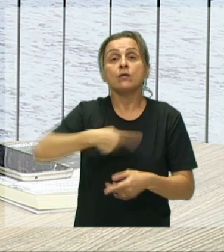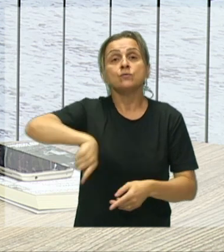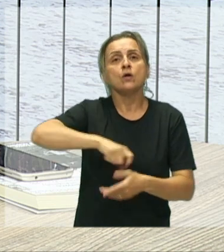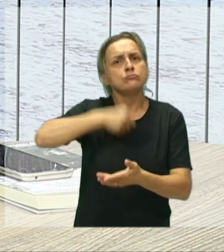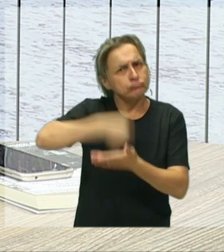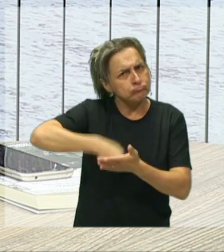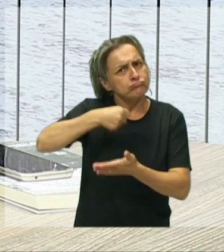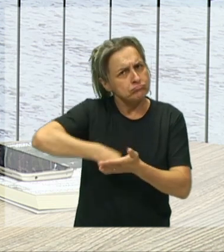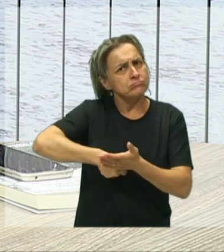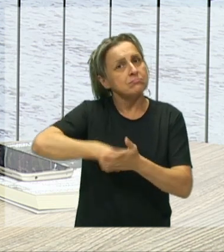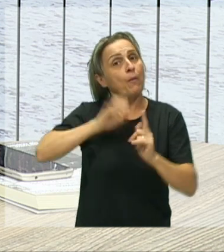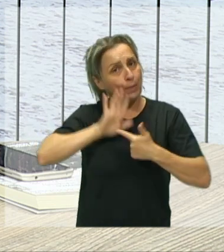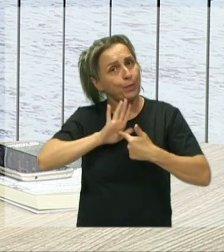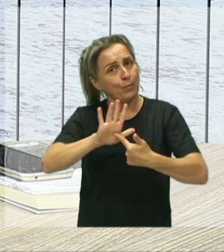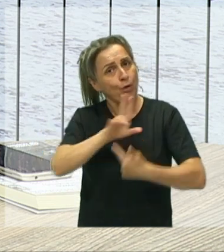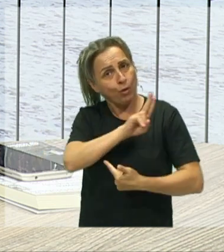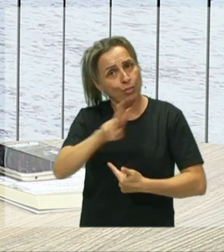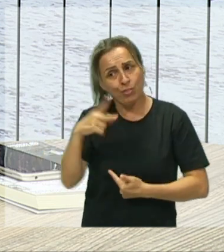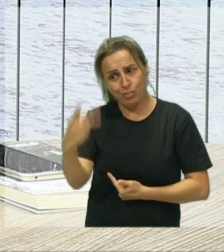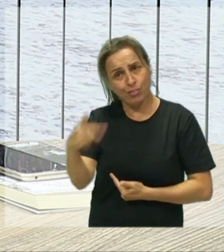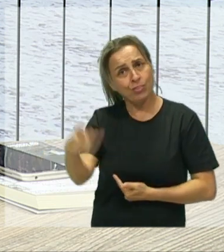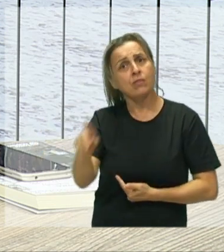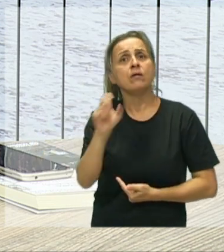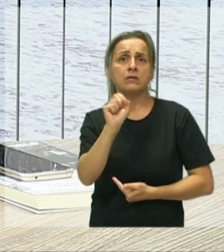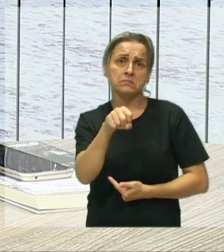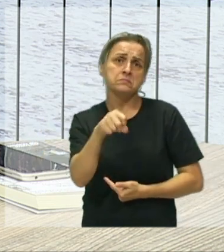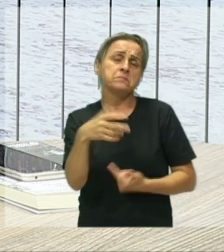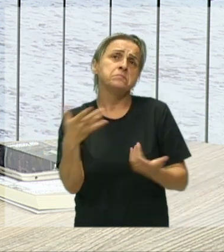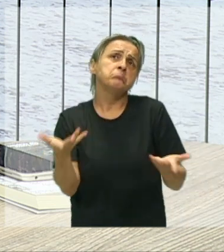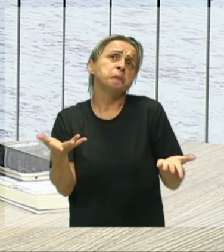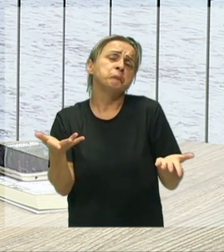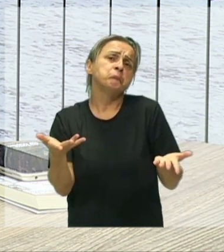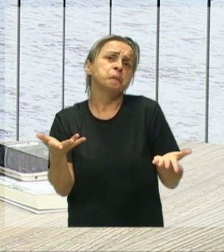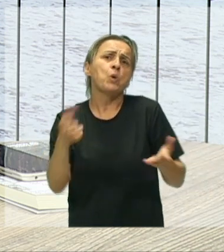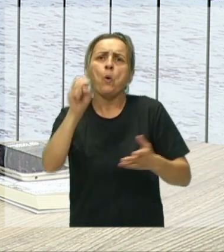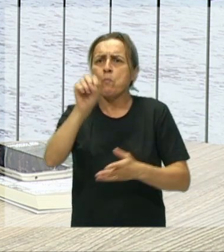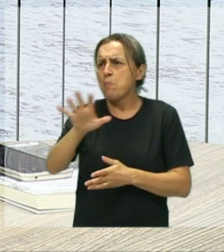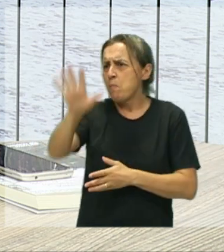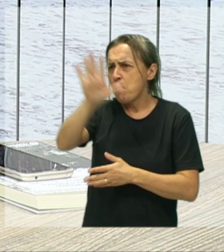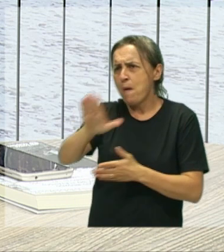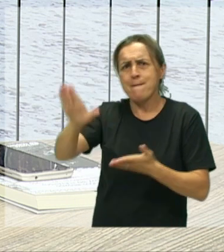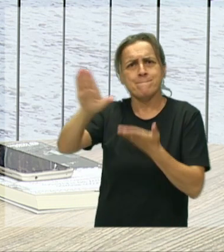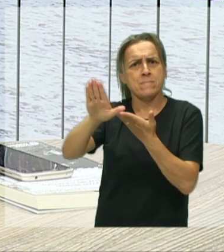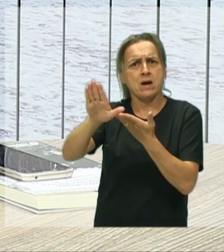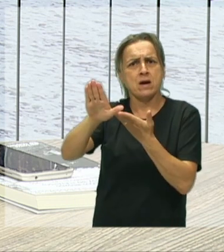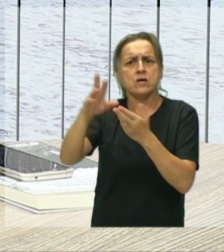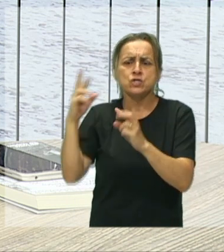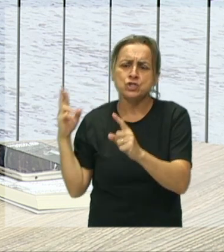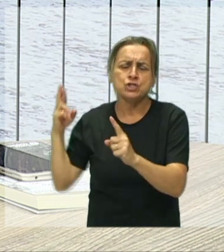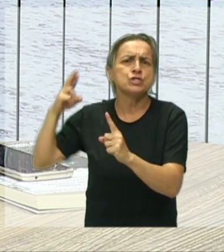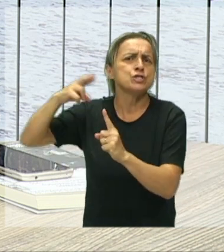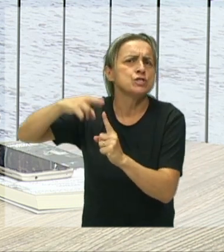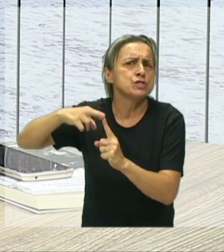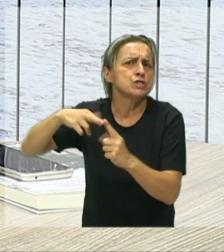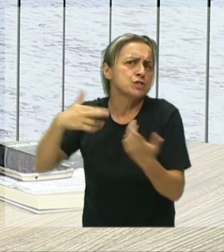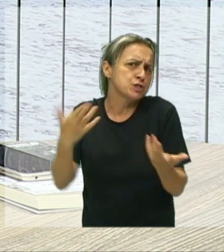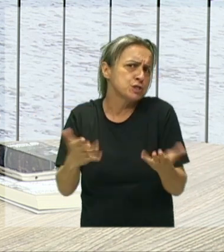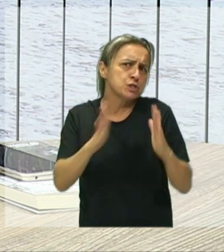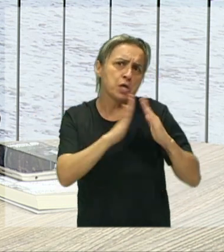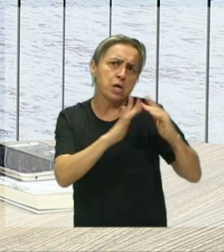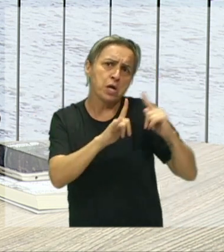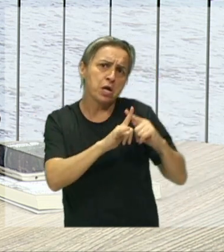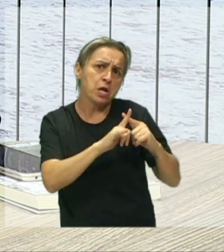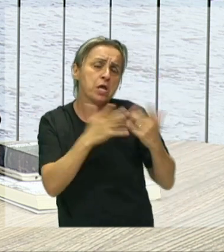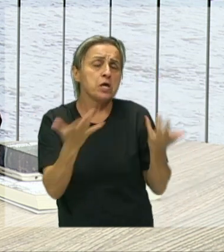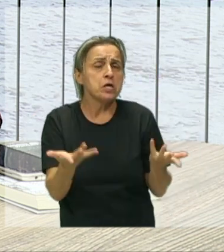tenha visibilidade, talvez um busto, uma referência a ele naquele templo. E depois nós fomos